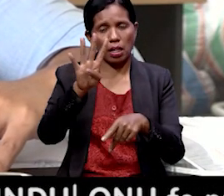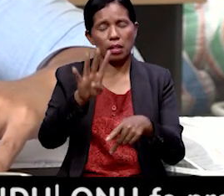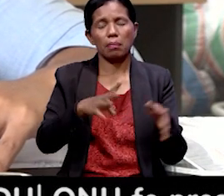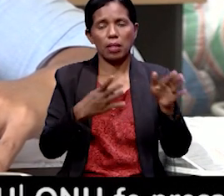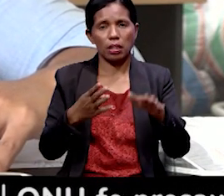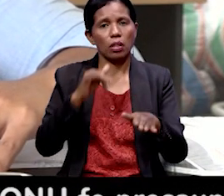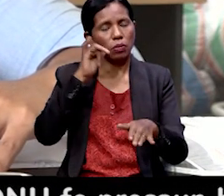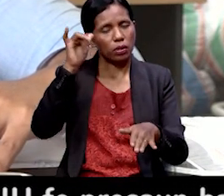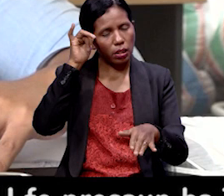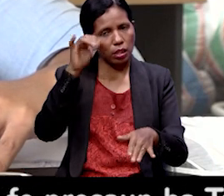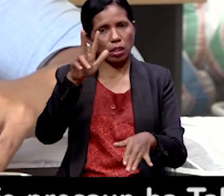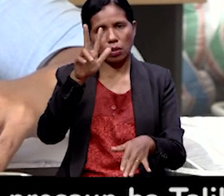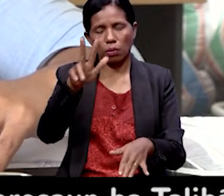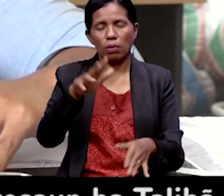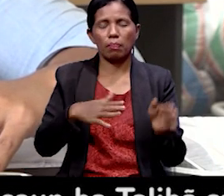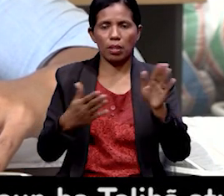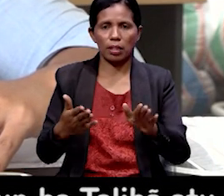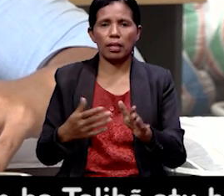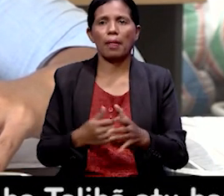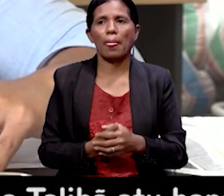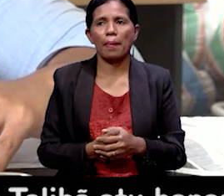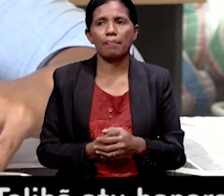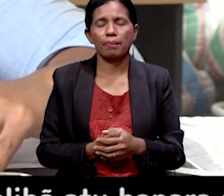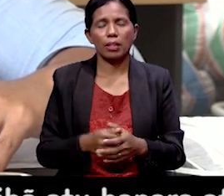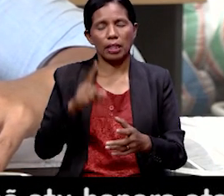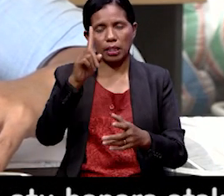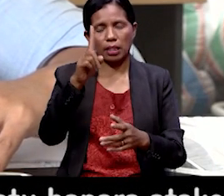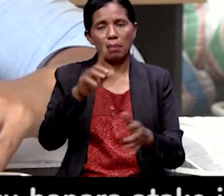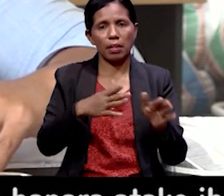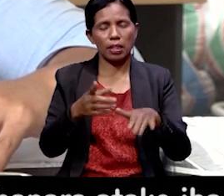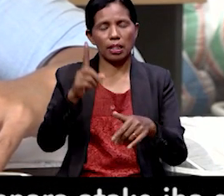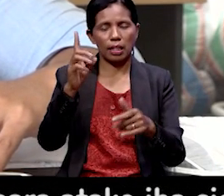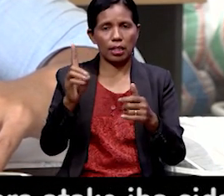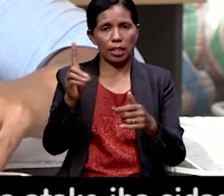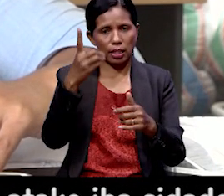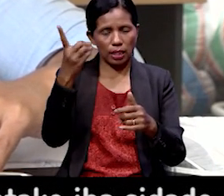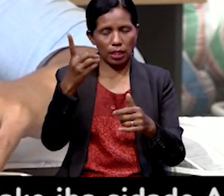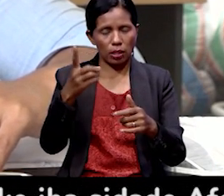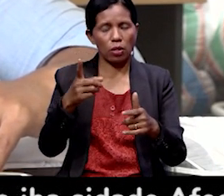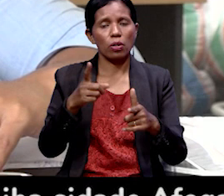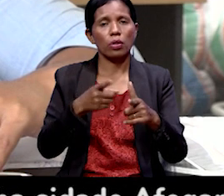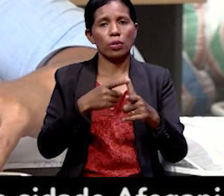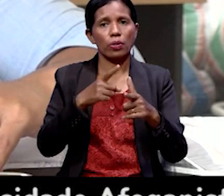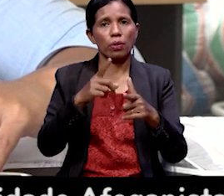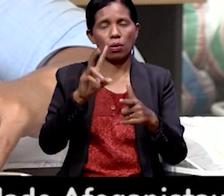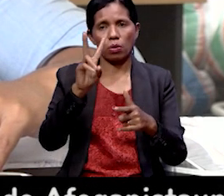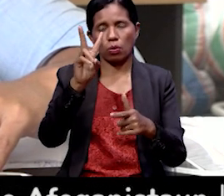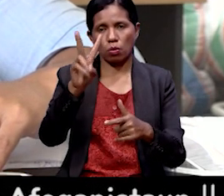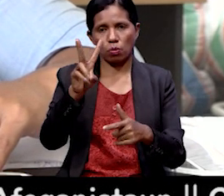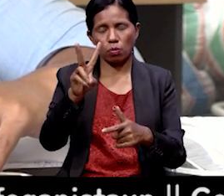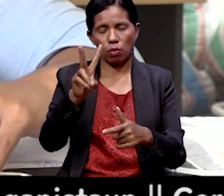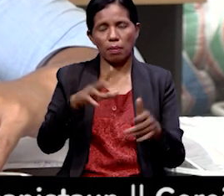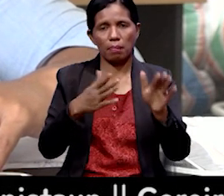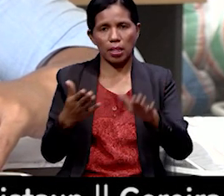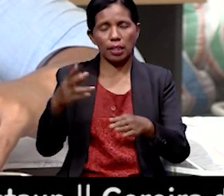tolu, ida ia dader, nomos Rua ia Kalang, ida Vale